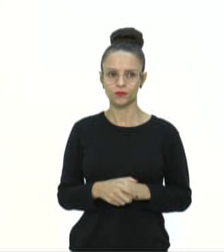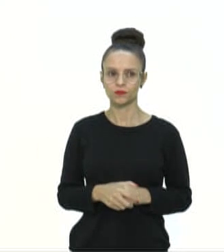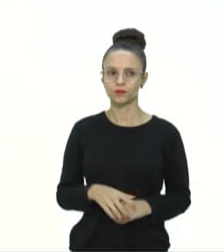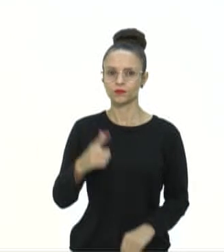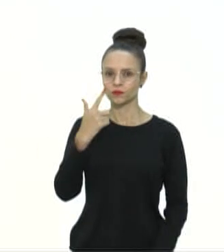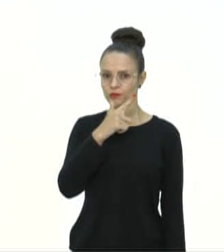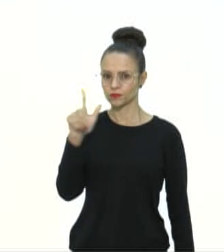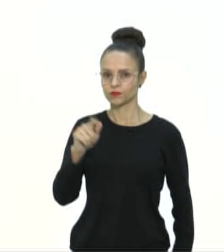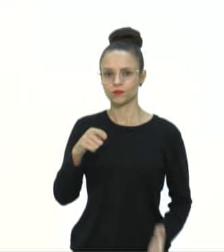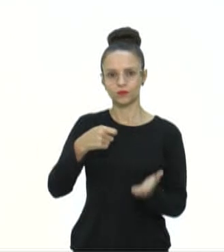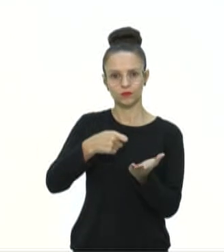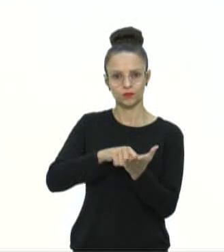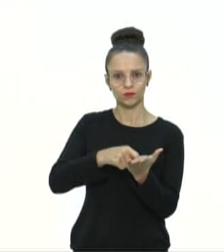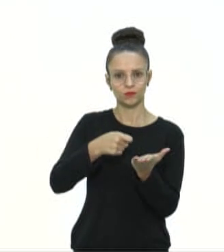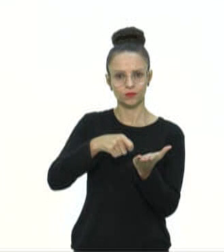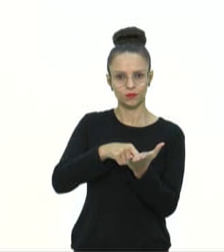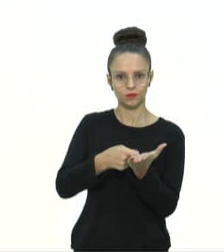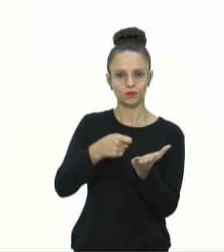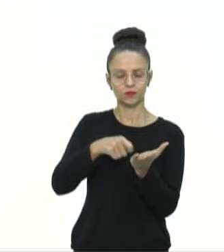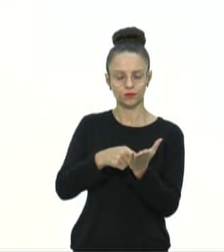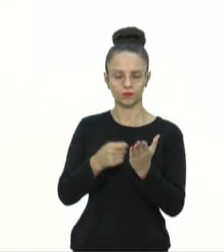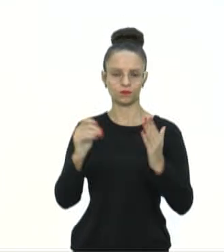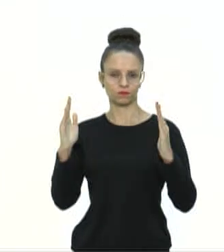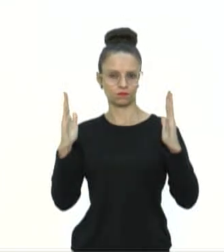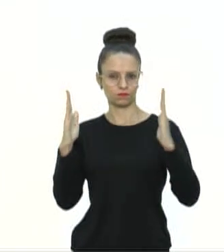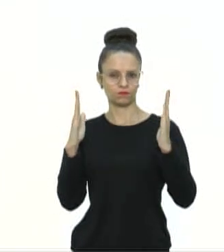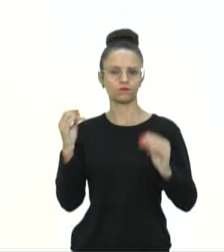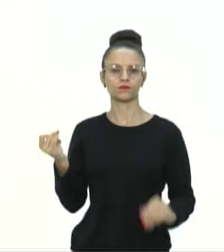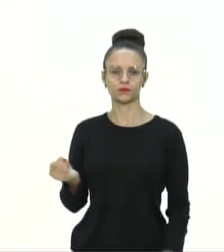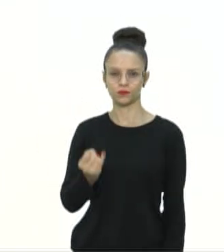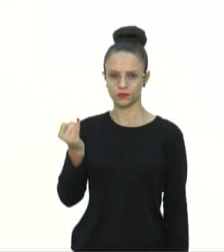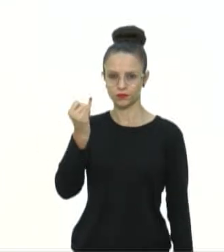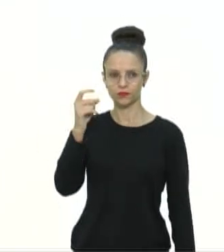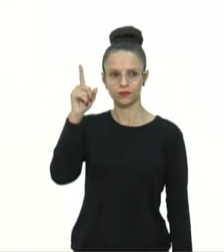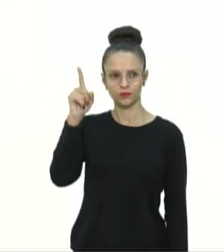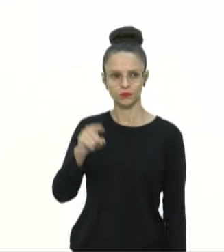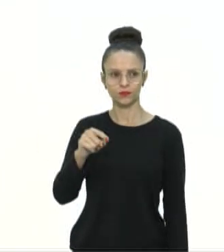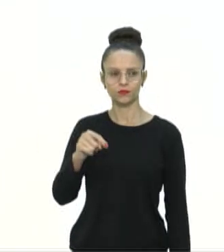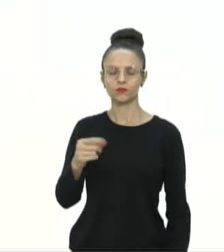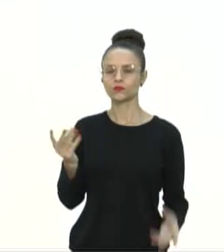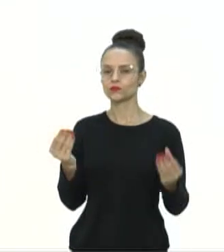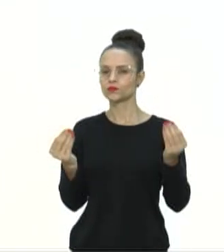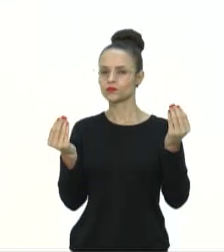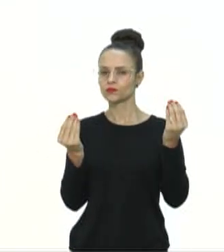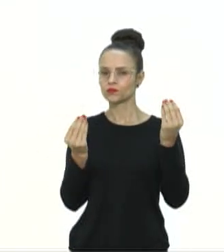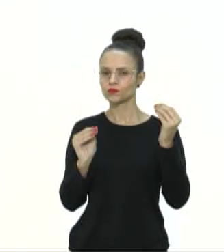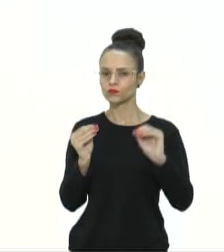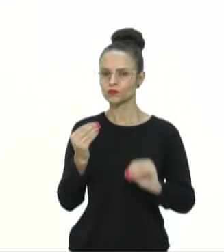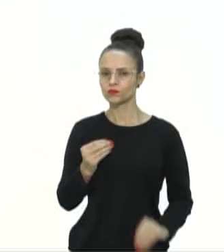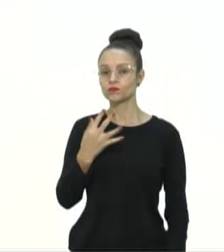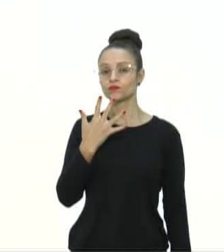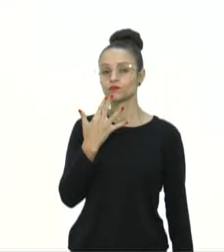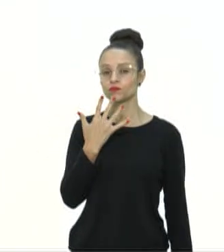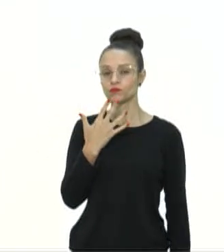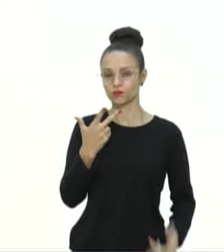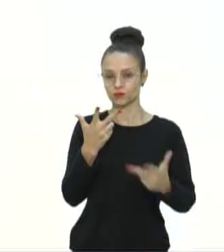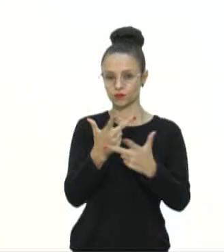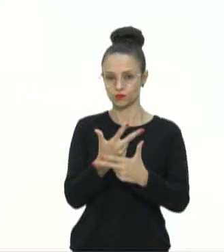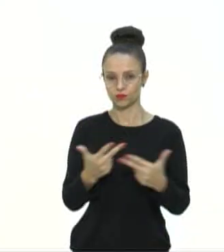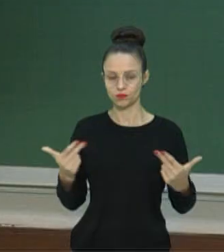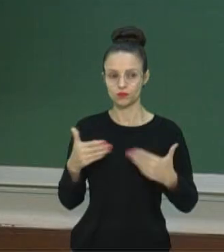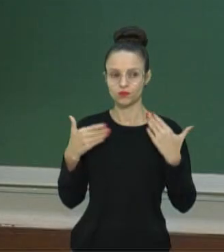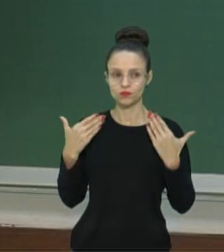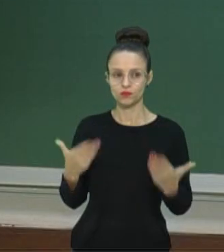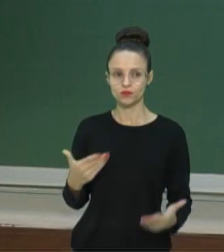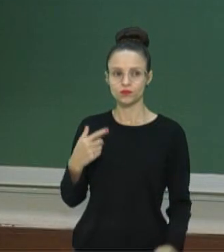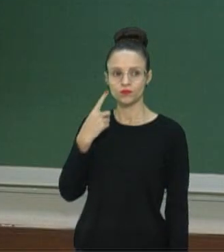Outra gravura importante desta época é a aplicação das cores. Então, aqui a gente